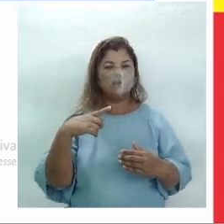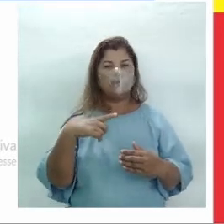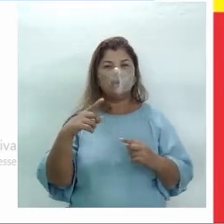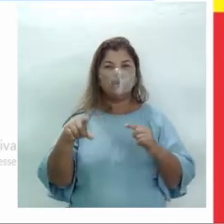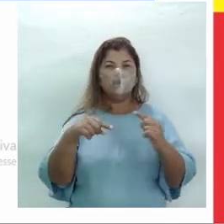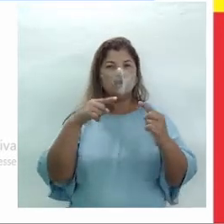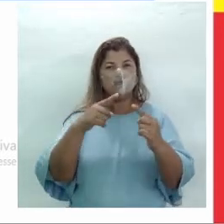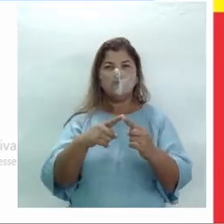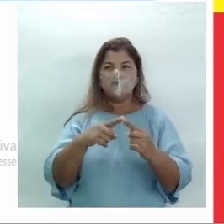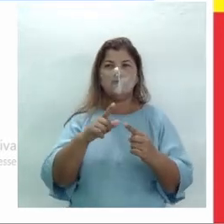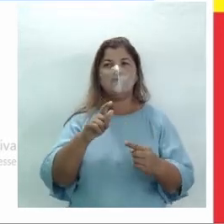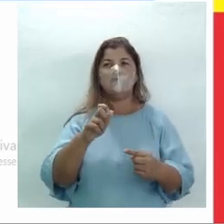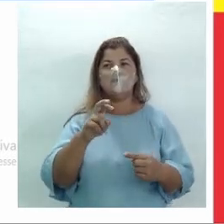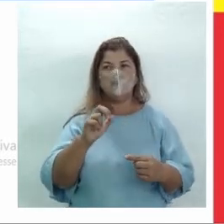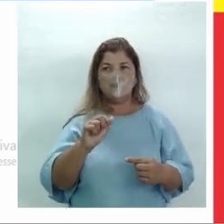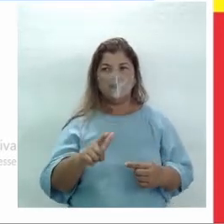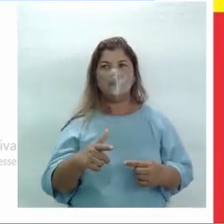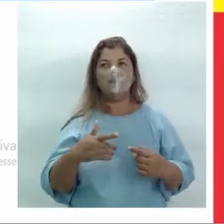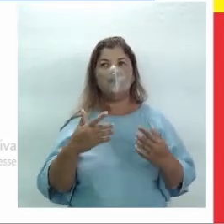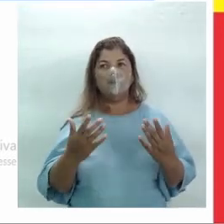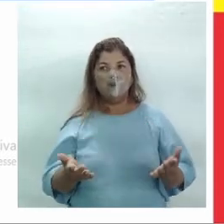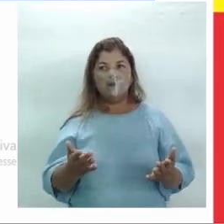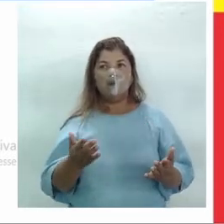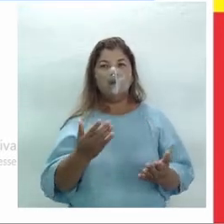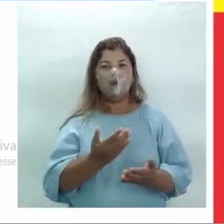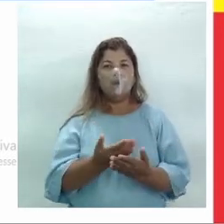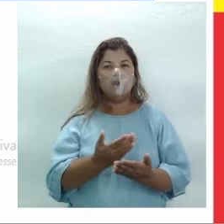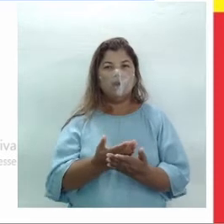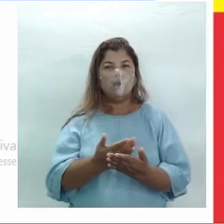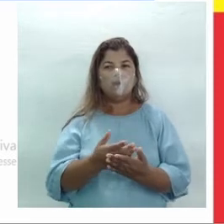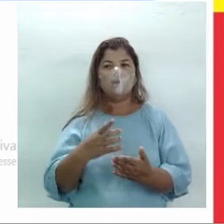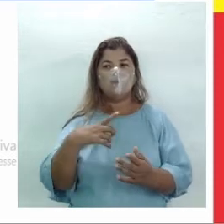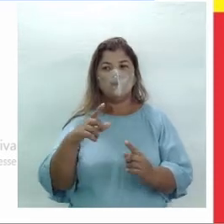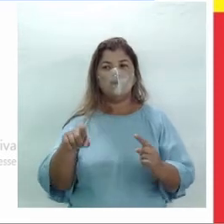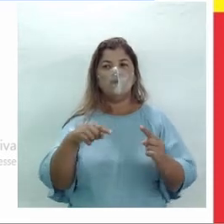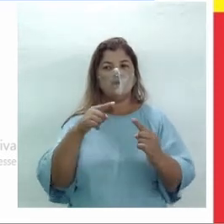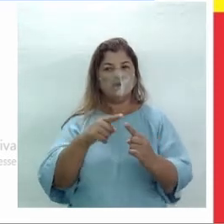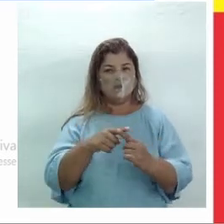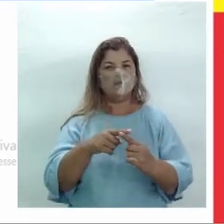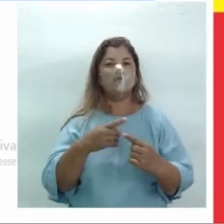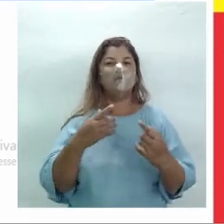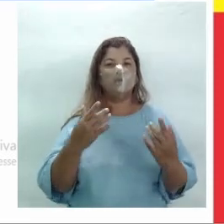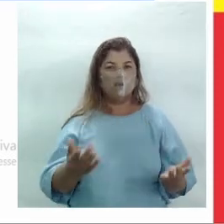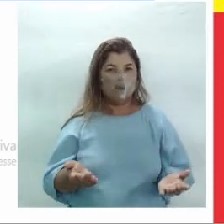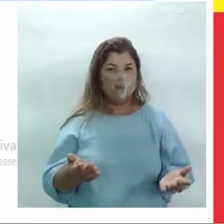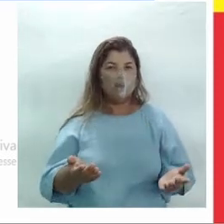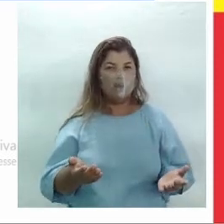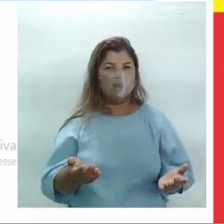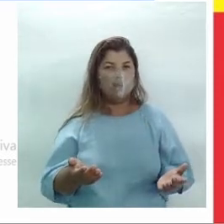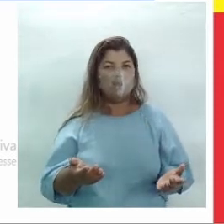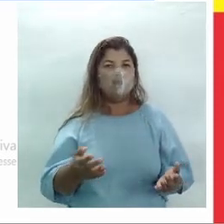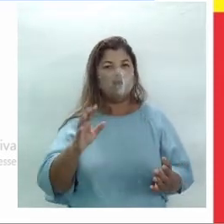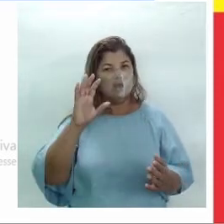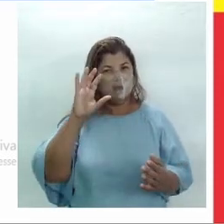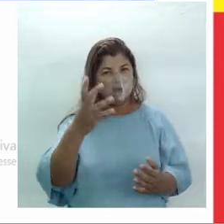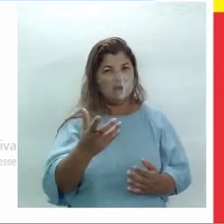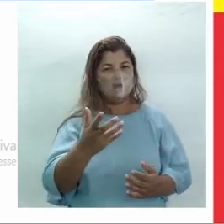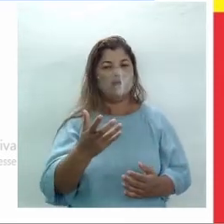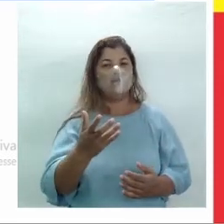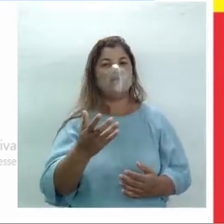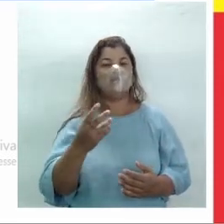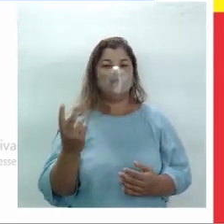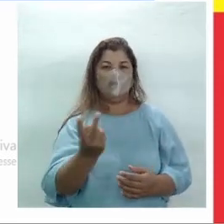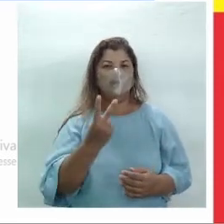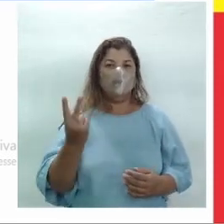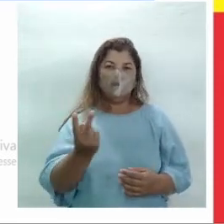aqui o nosso objetivo geral. A nossa aula tem um objetivo geral. E qual é?